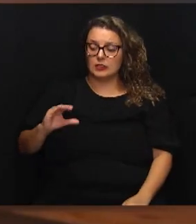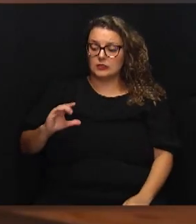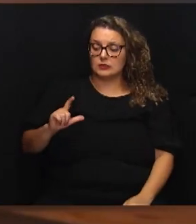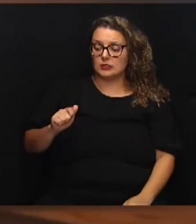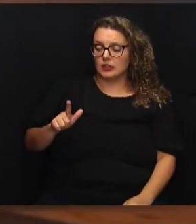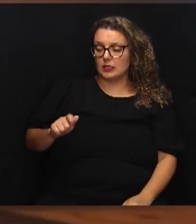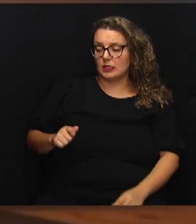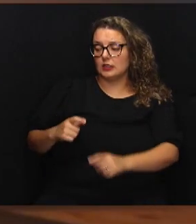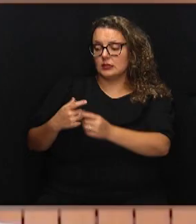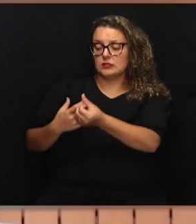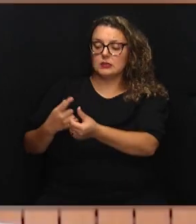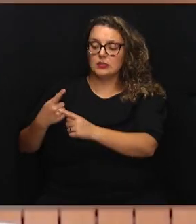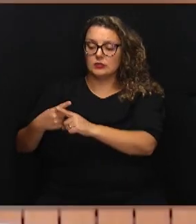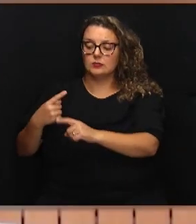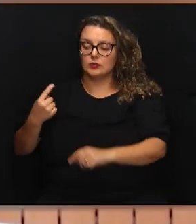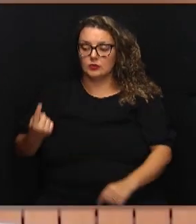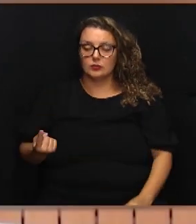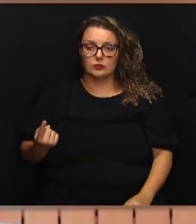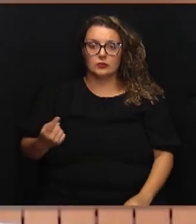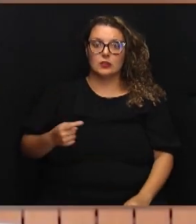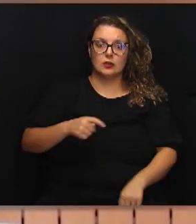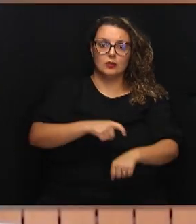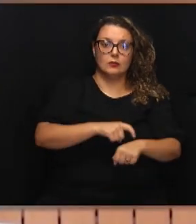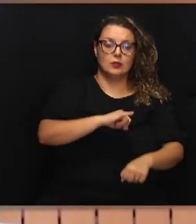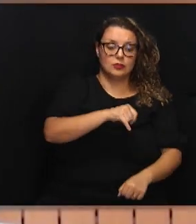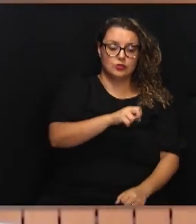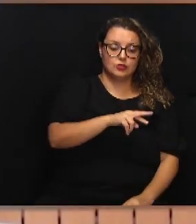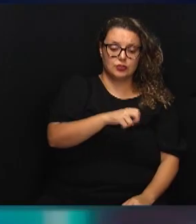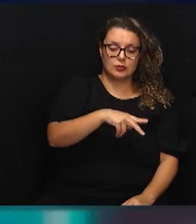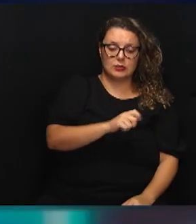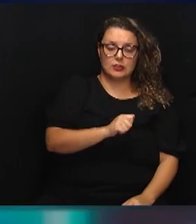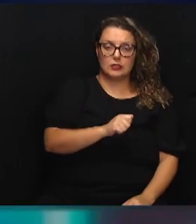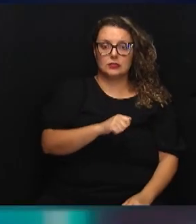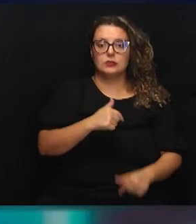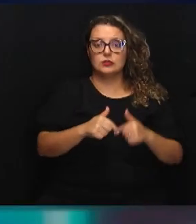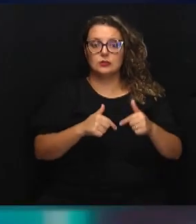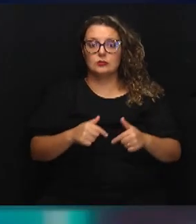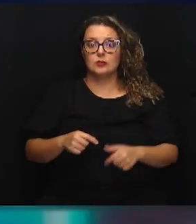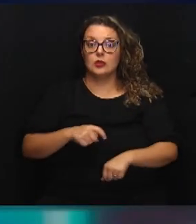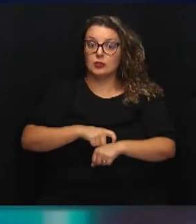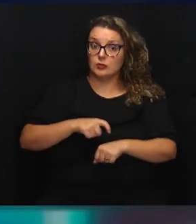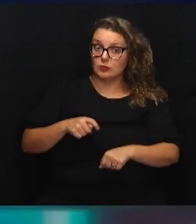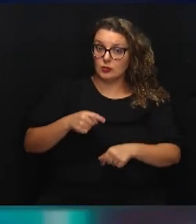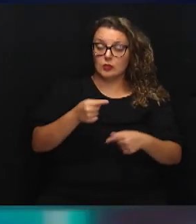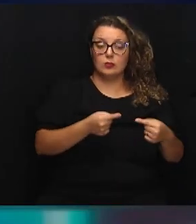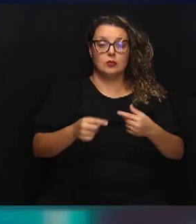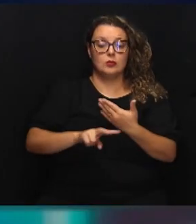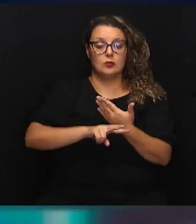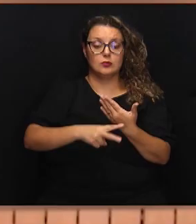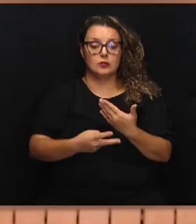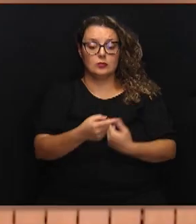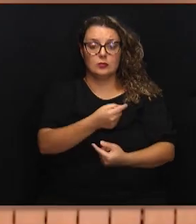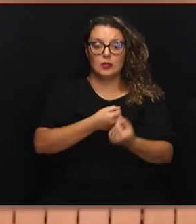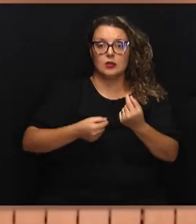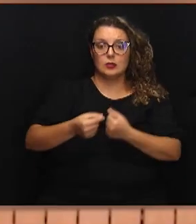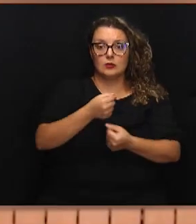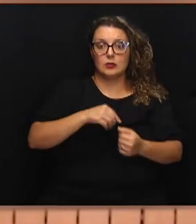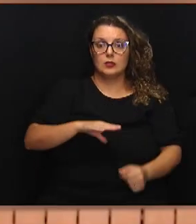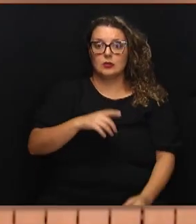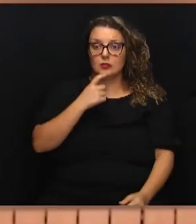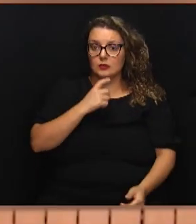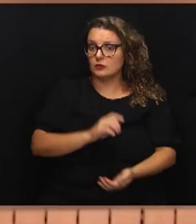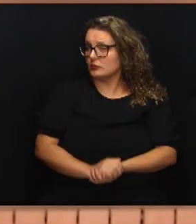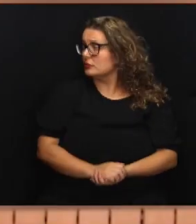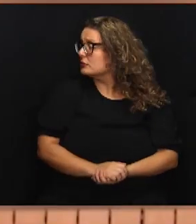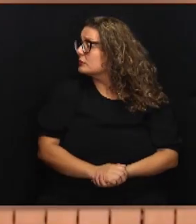da jornada de trabalho. Na ocasião, foram discutidos os impactos na economia de Campinas. O que